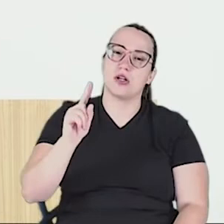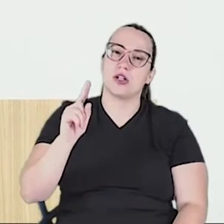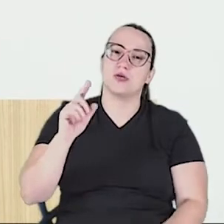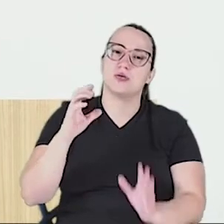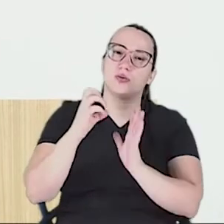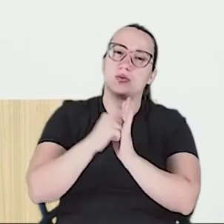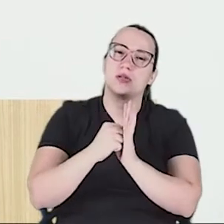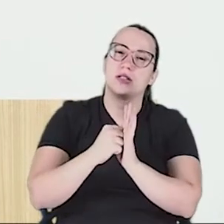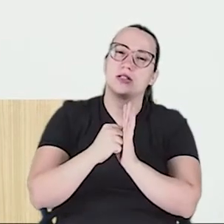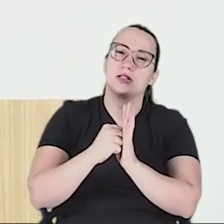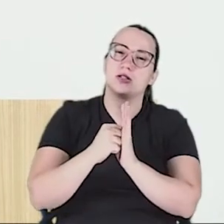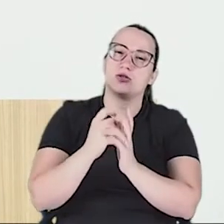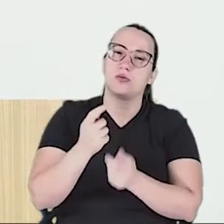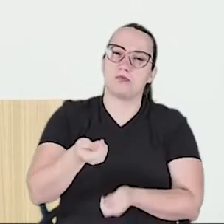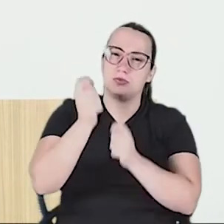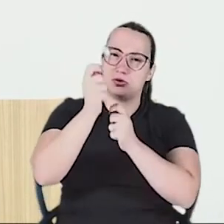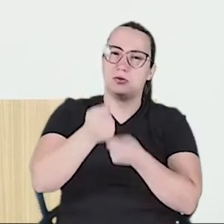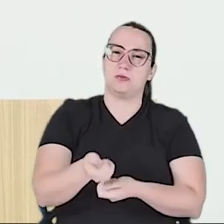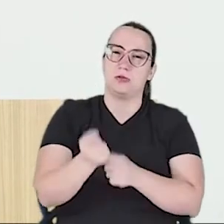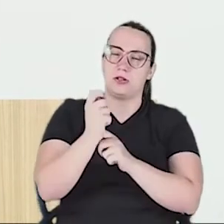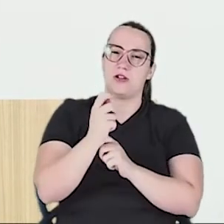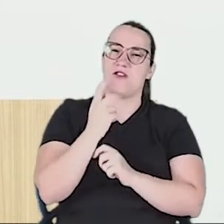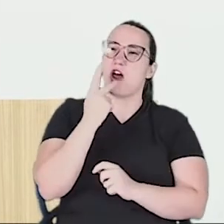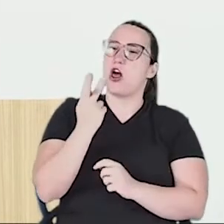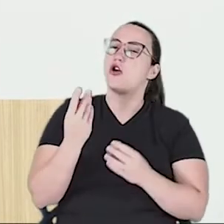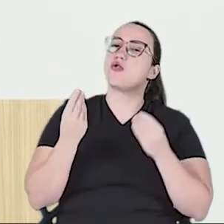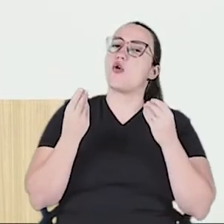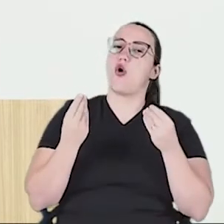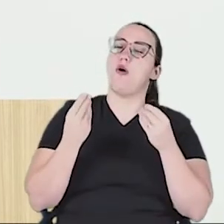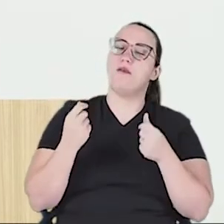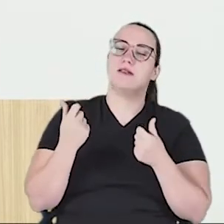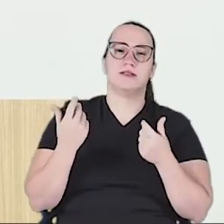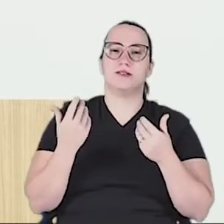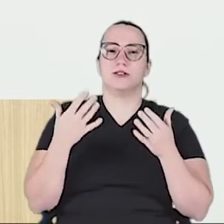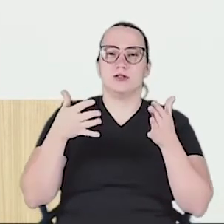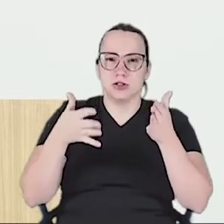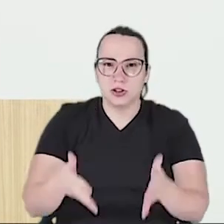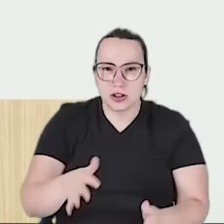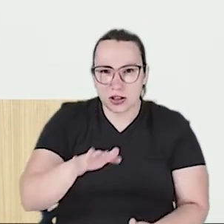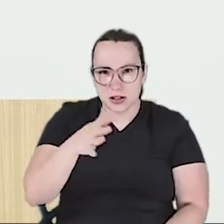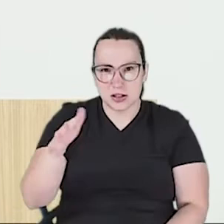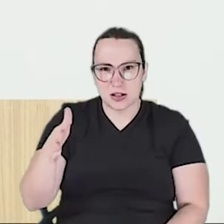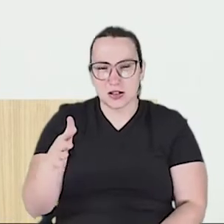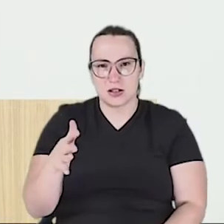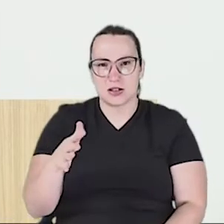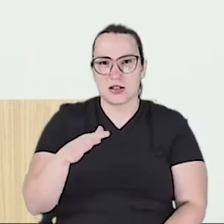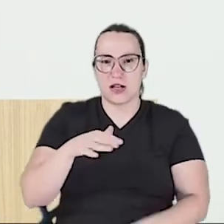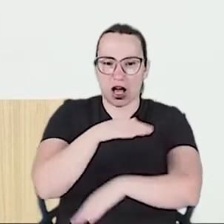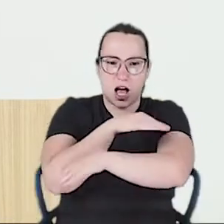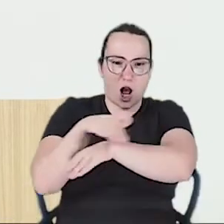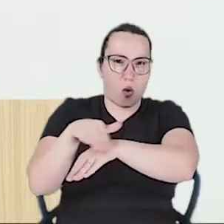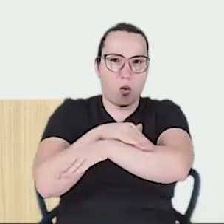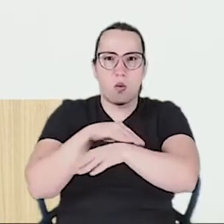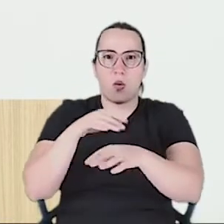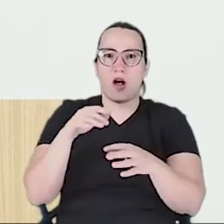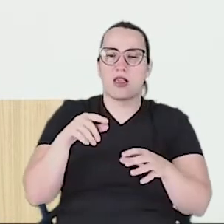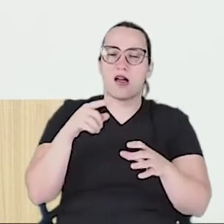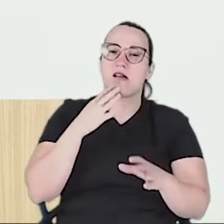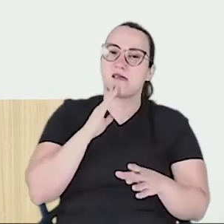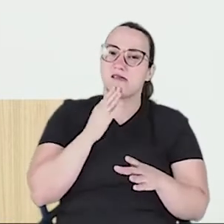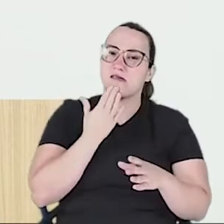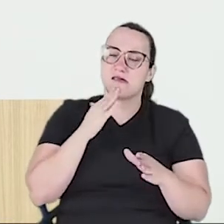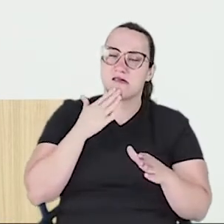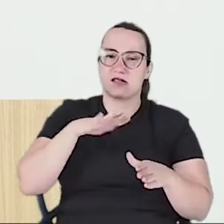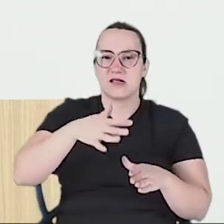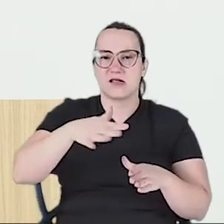torneio de pesca, muitos pararam, como é que nós vamos chegar nas marinas, que a rua Paraguai está um buraco só. Né? E daí,